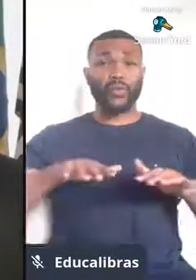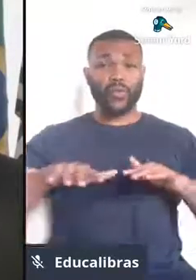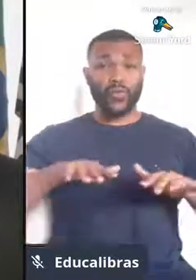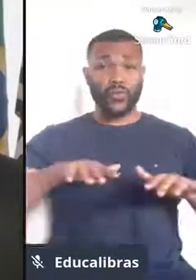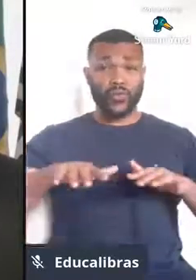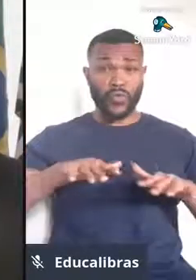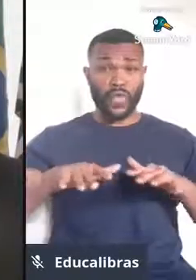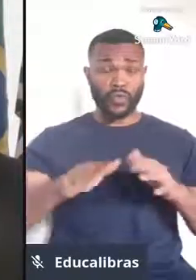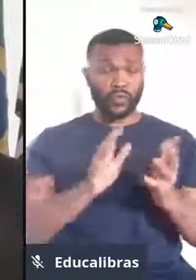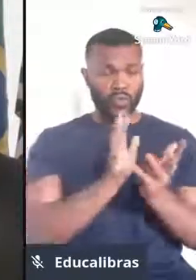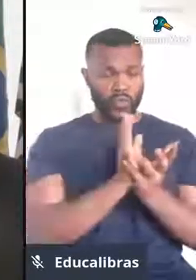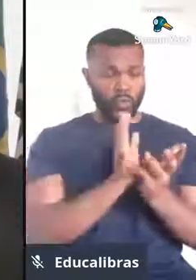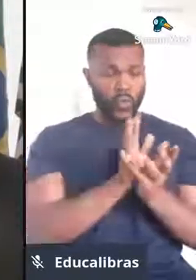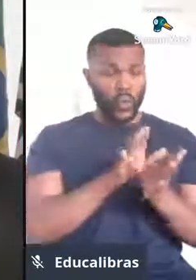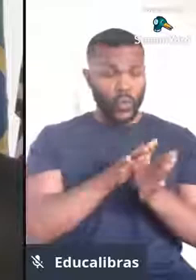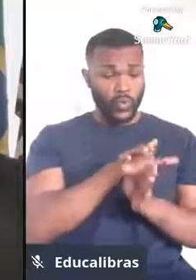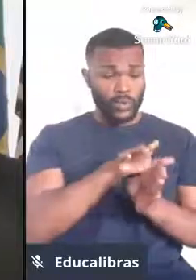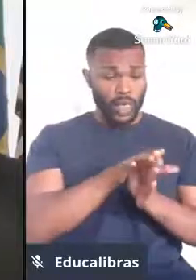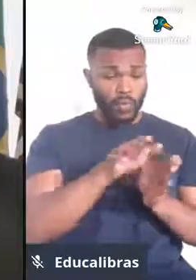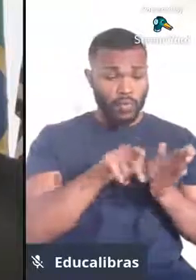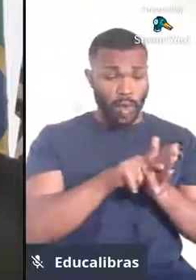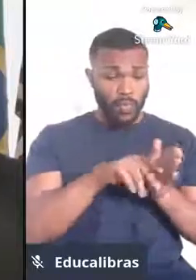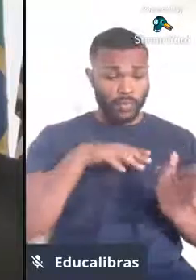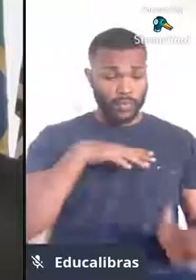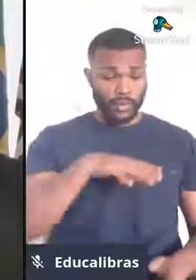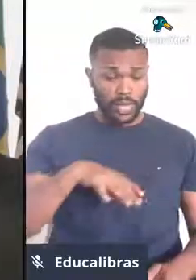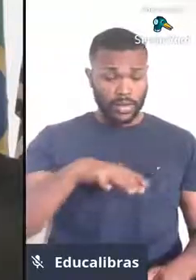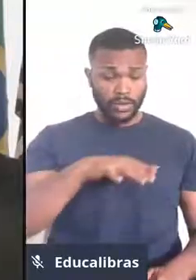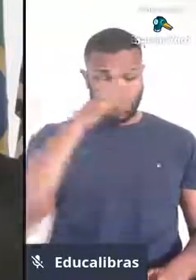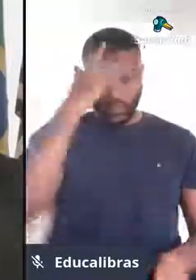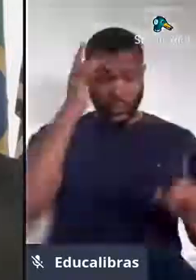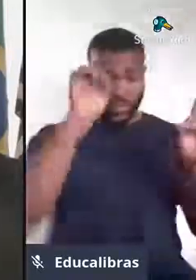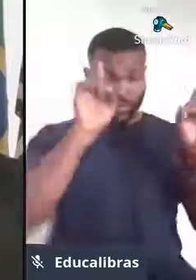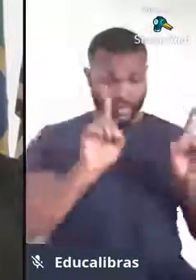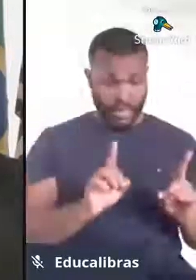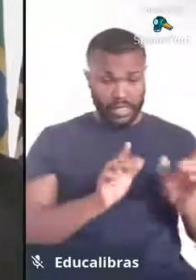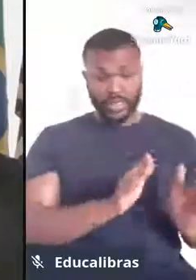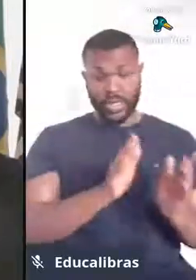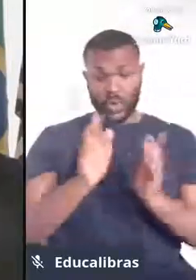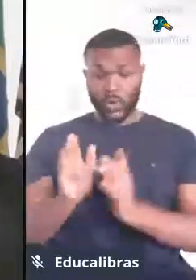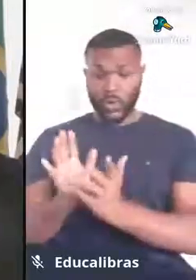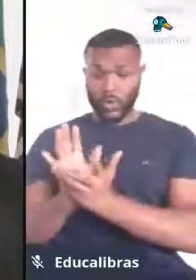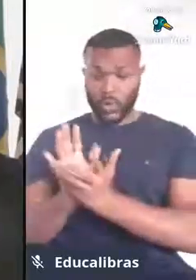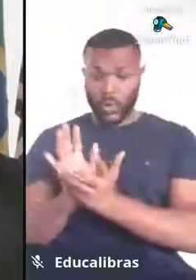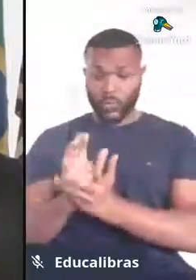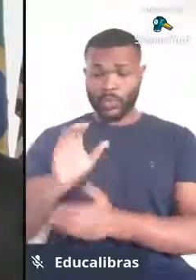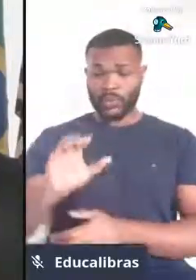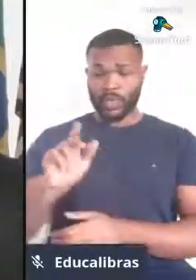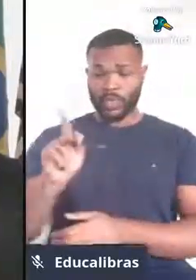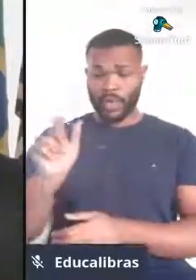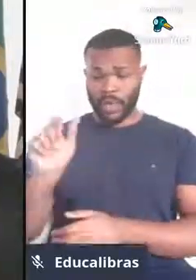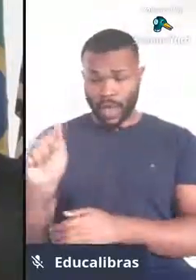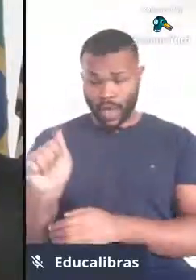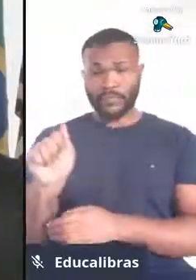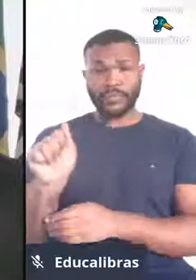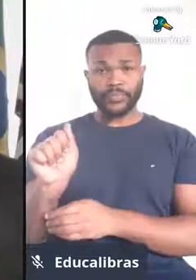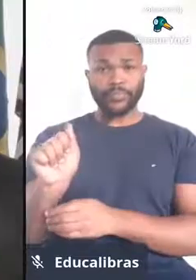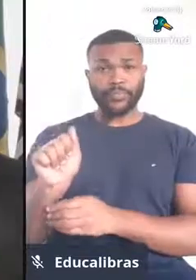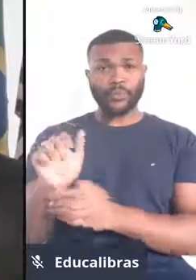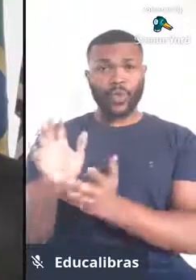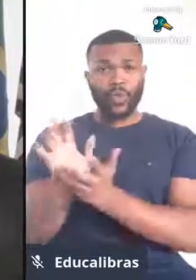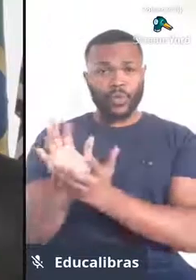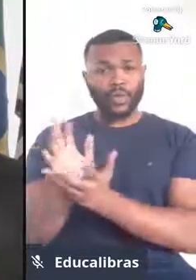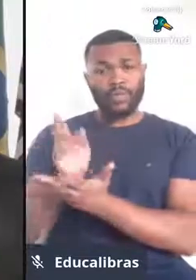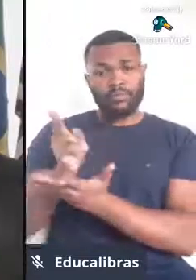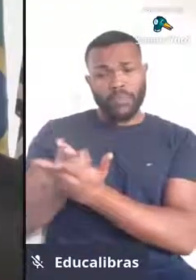Conselho Municipal da Pessoa com Deficiência, da CPA, nessa ordem cronológica, que é a Comissão Permanente